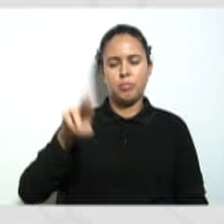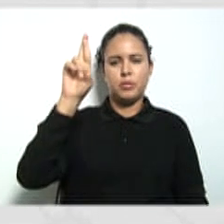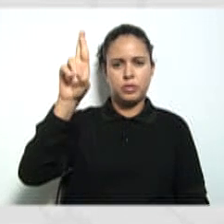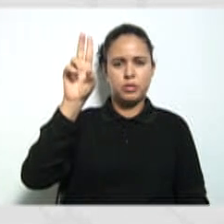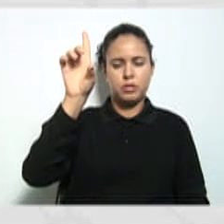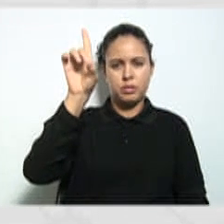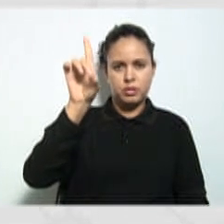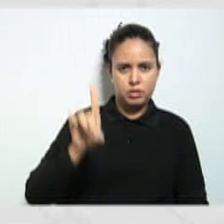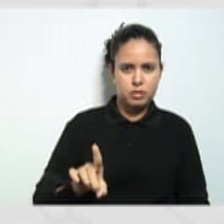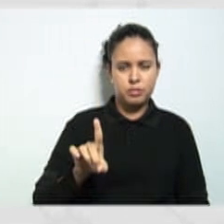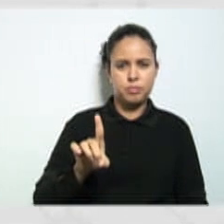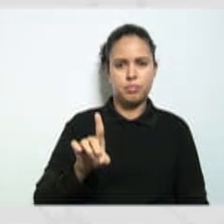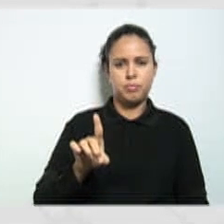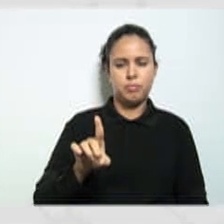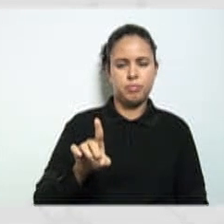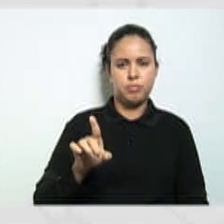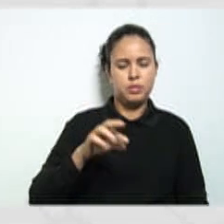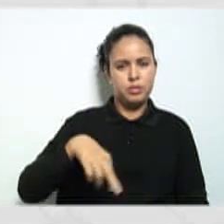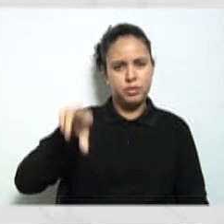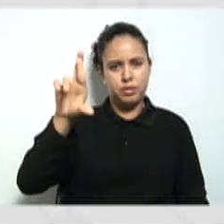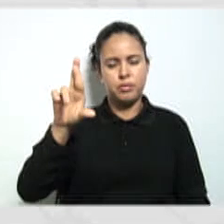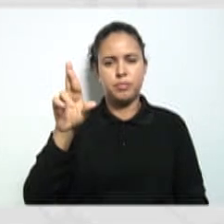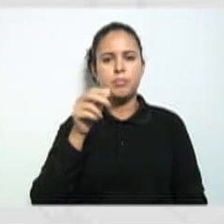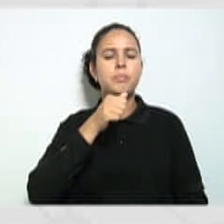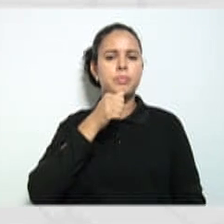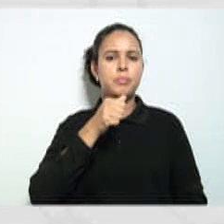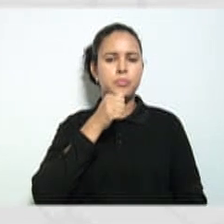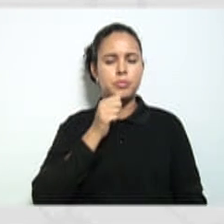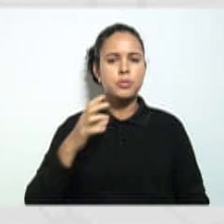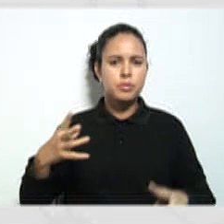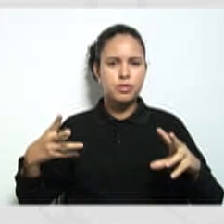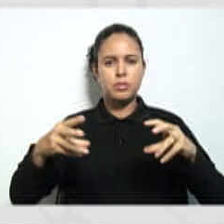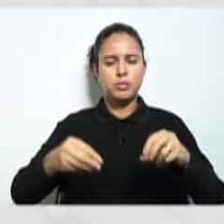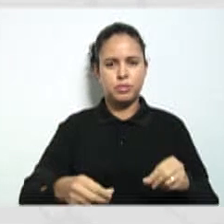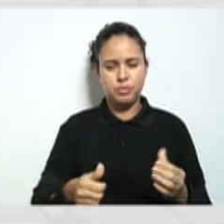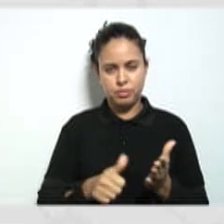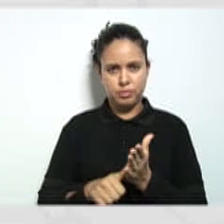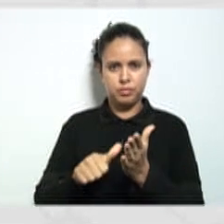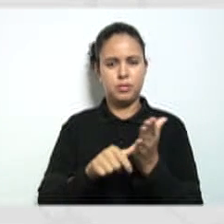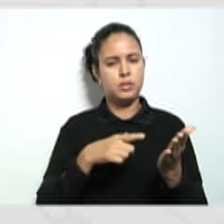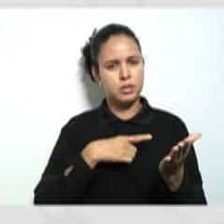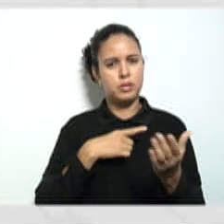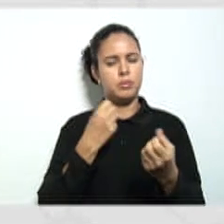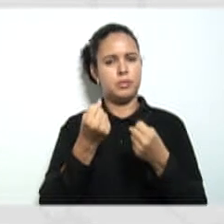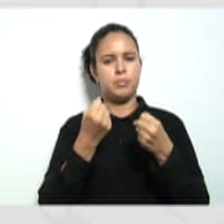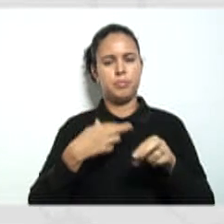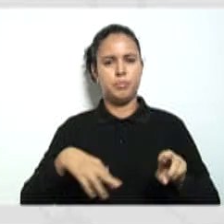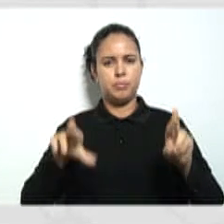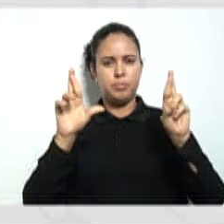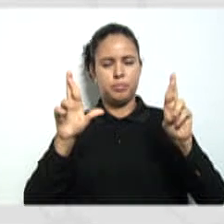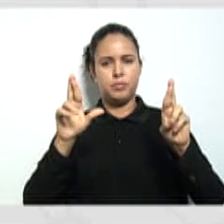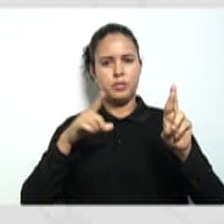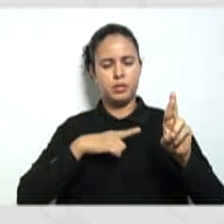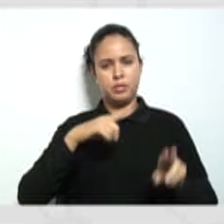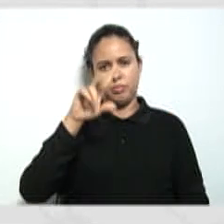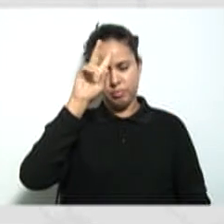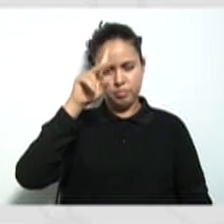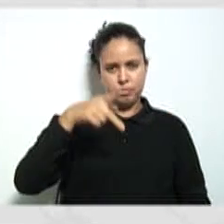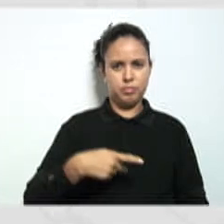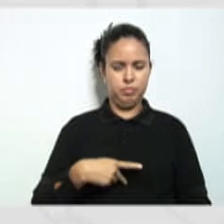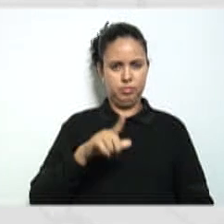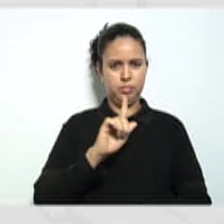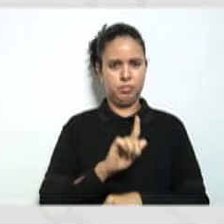são proprietários. Todos os associados têm o mesmo poder de decisão, configurando a autogestão. A